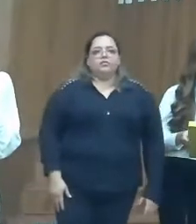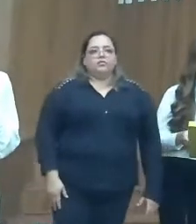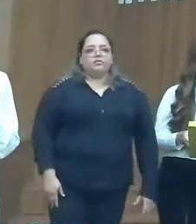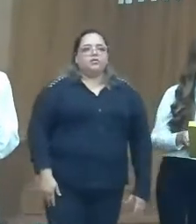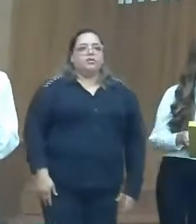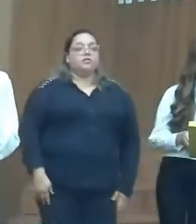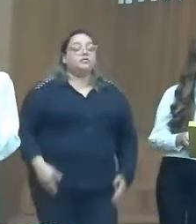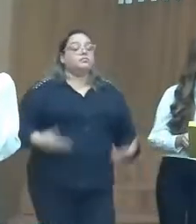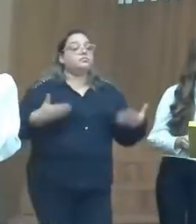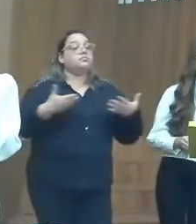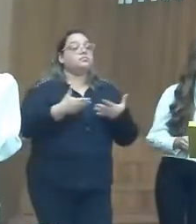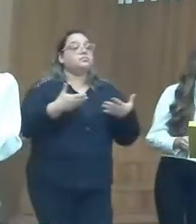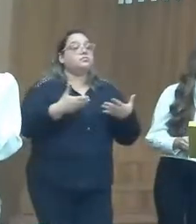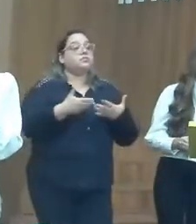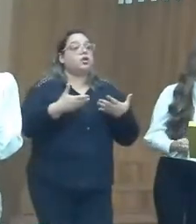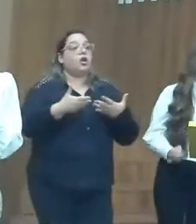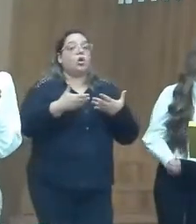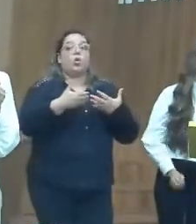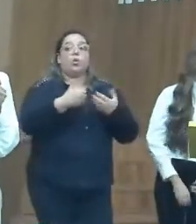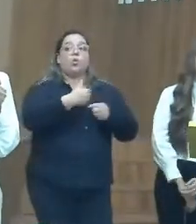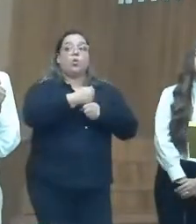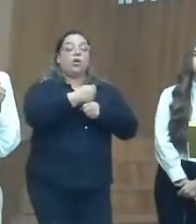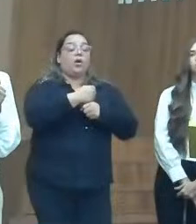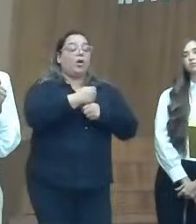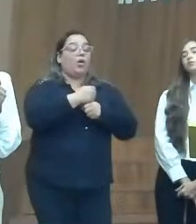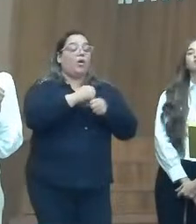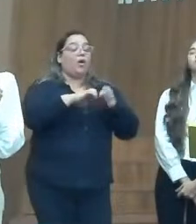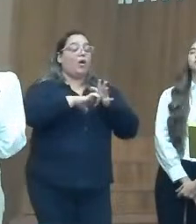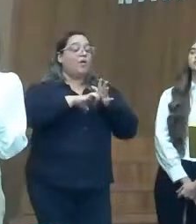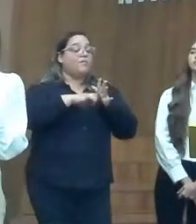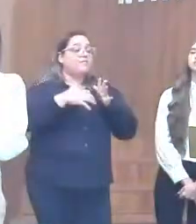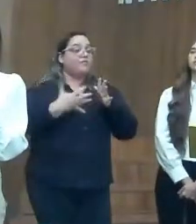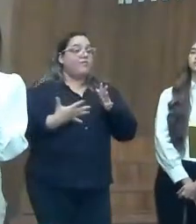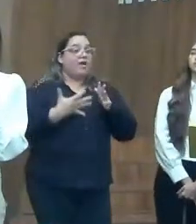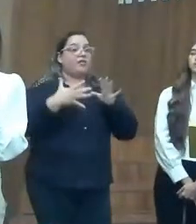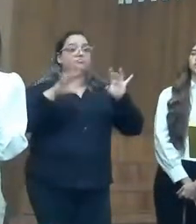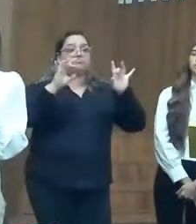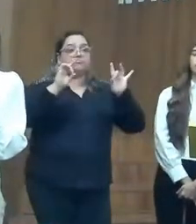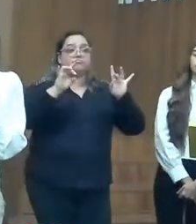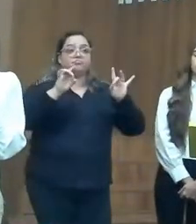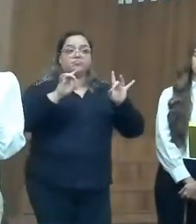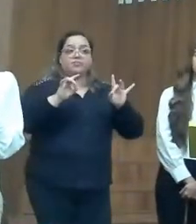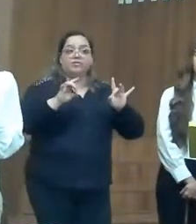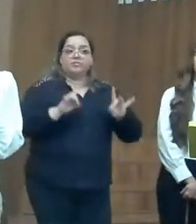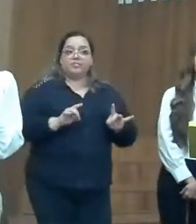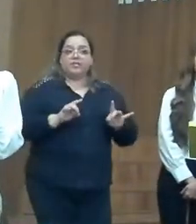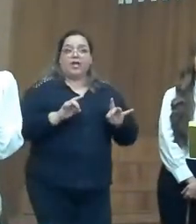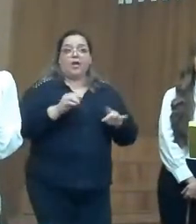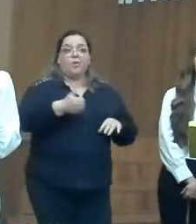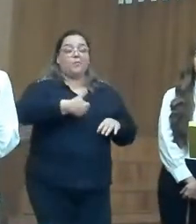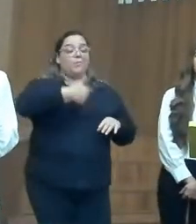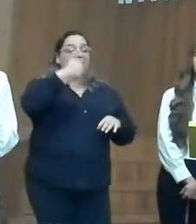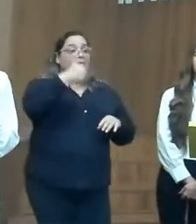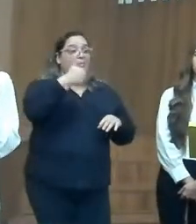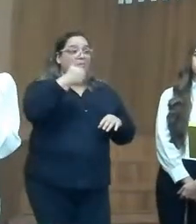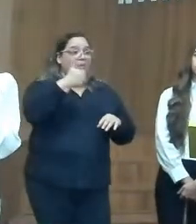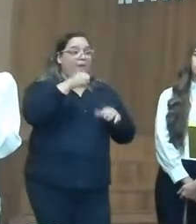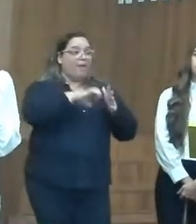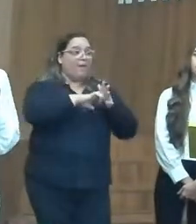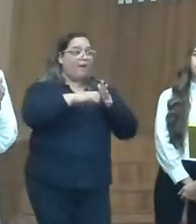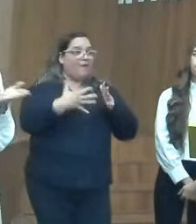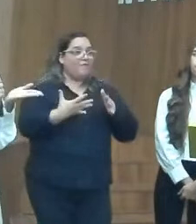né, o evento é mais que especial, o primeiro evento presencial pós-pandemia.